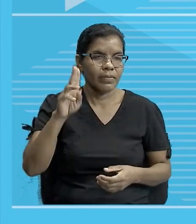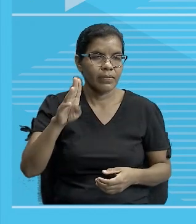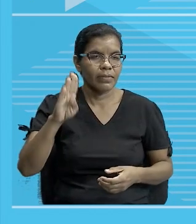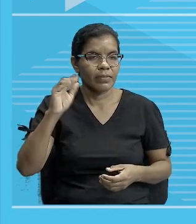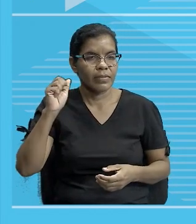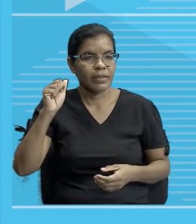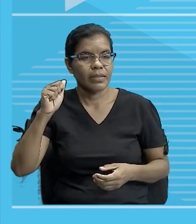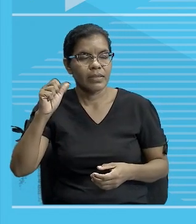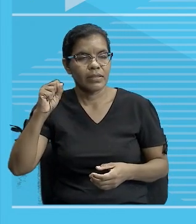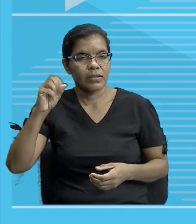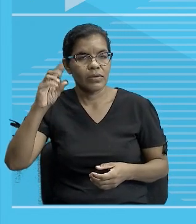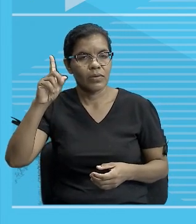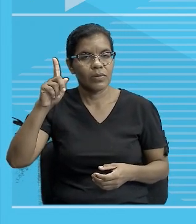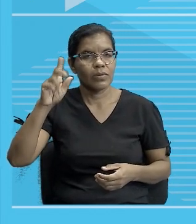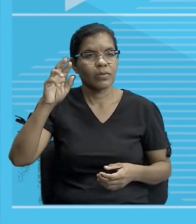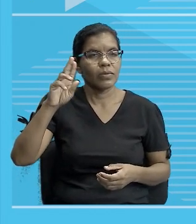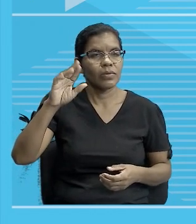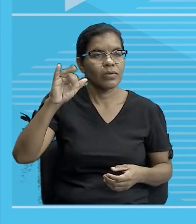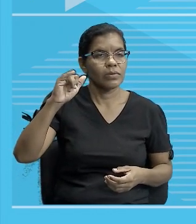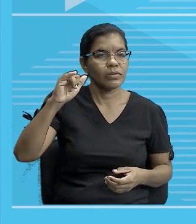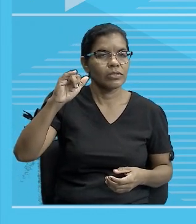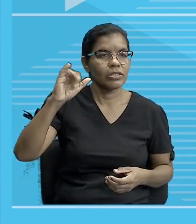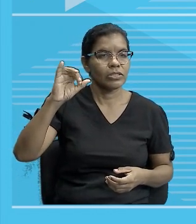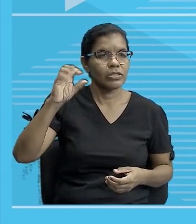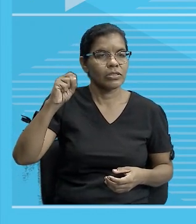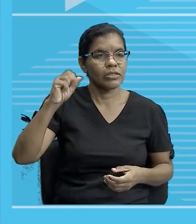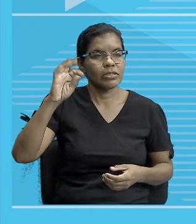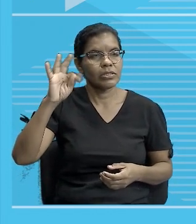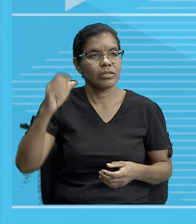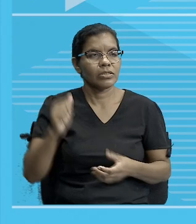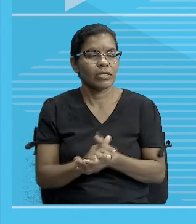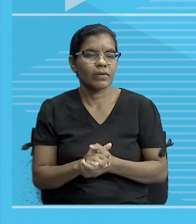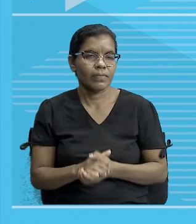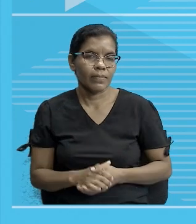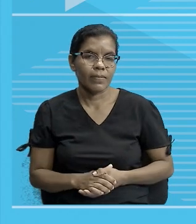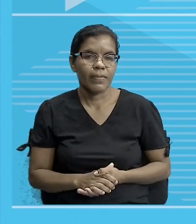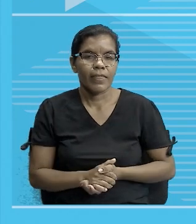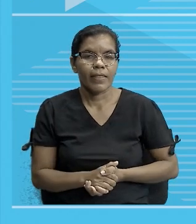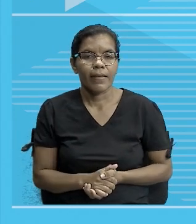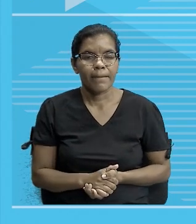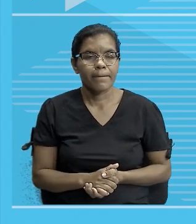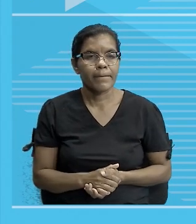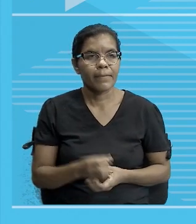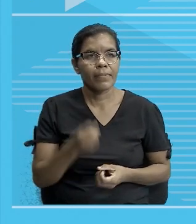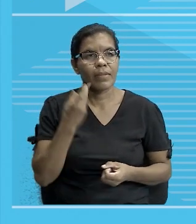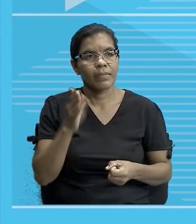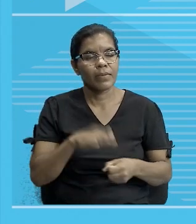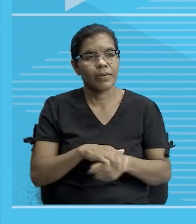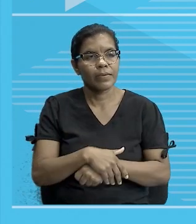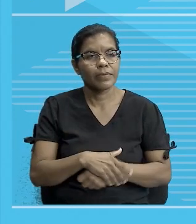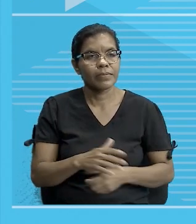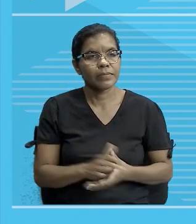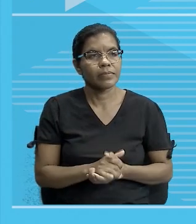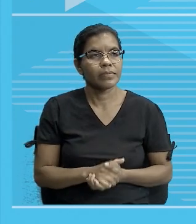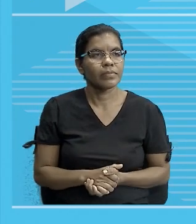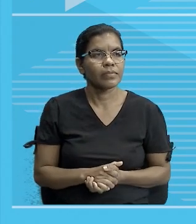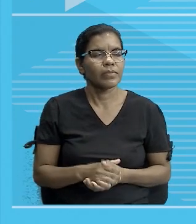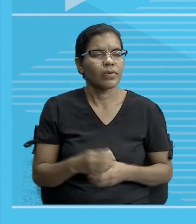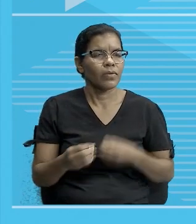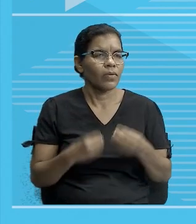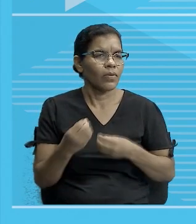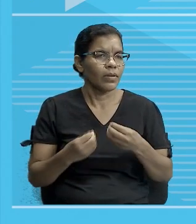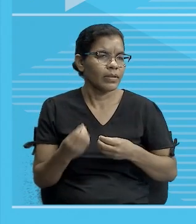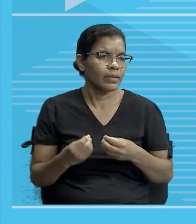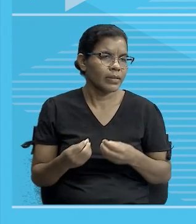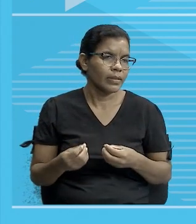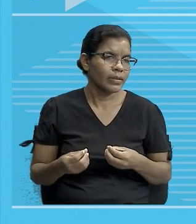que a sucedeu. Boa noite, Naira, Natividade. Boa noite, Naira. Olha o que